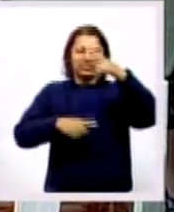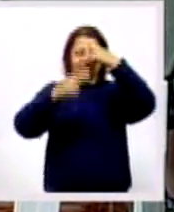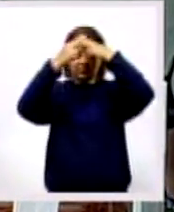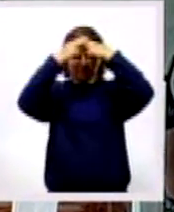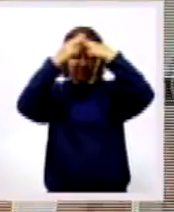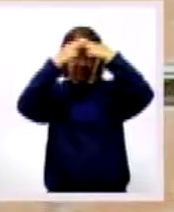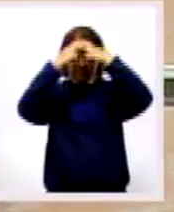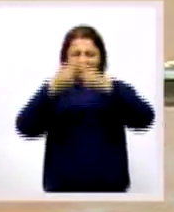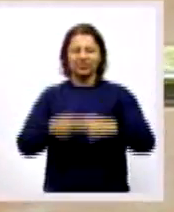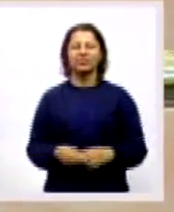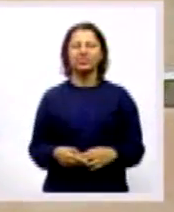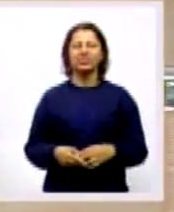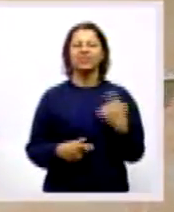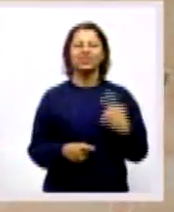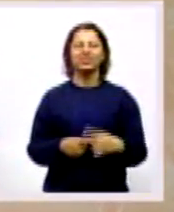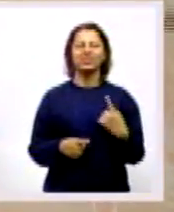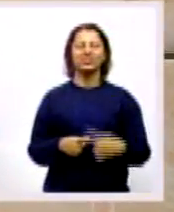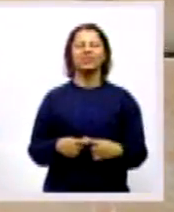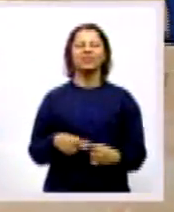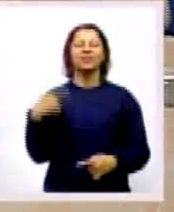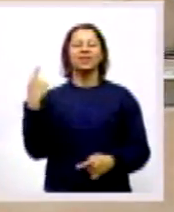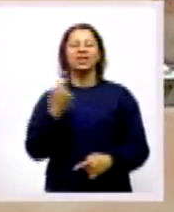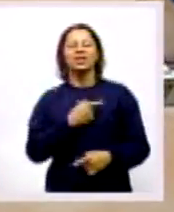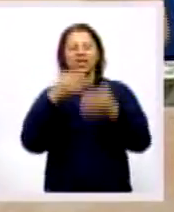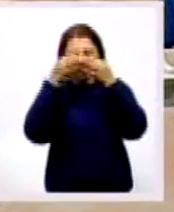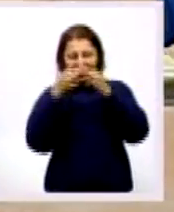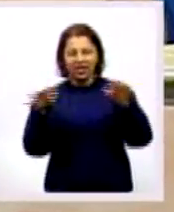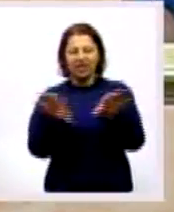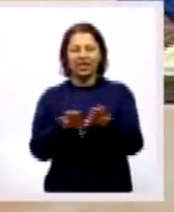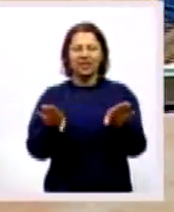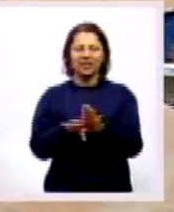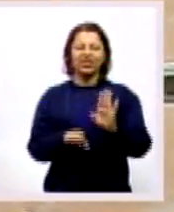meu inconsciente. Por quê? A gente escutava também quando era pequeno.